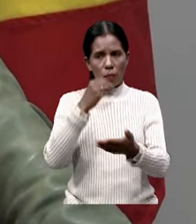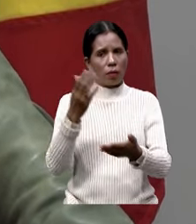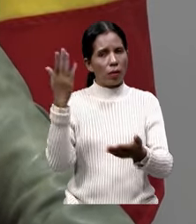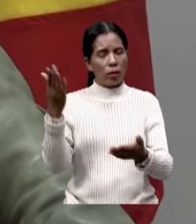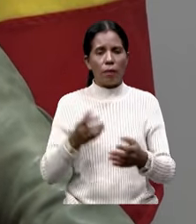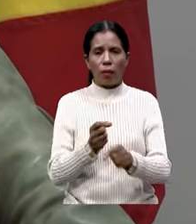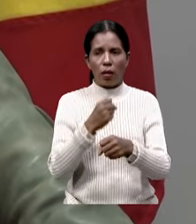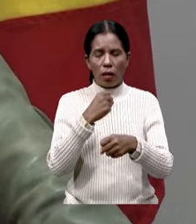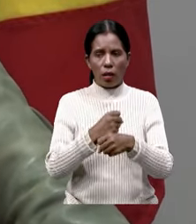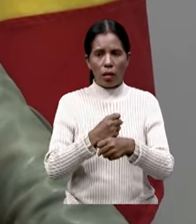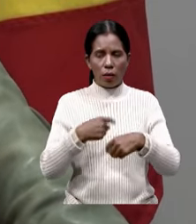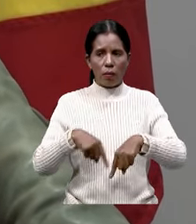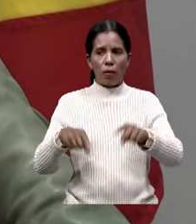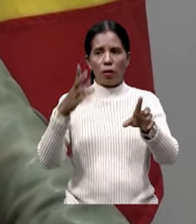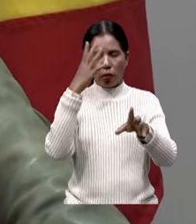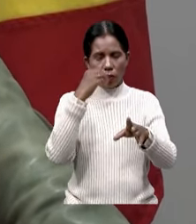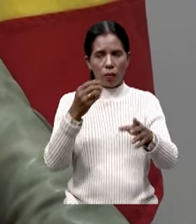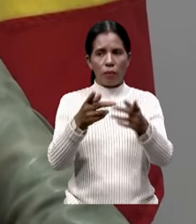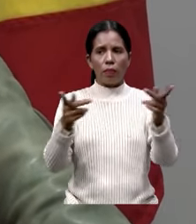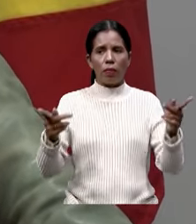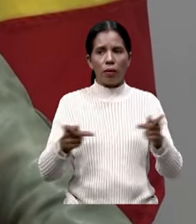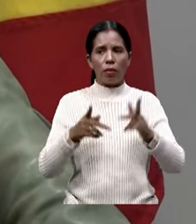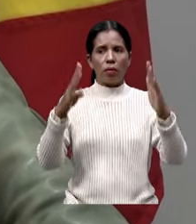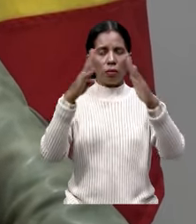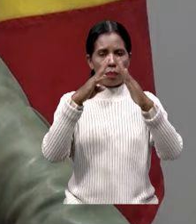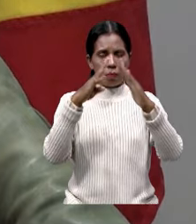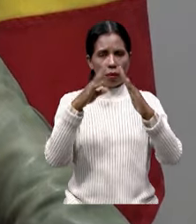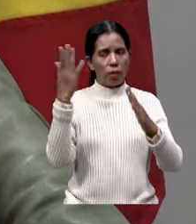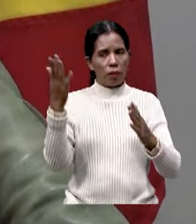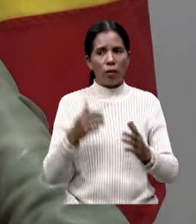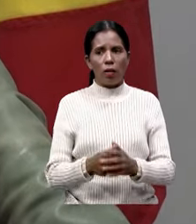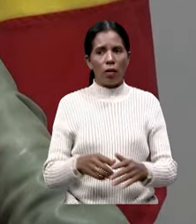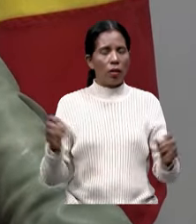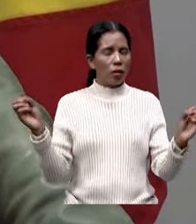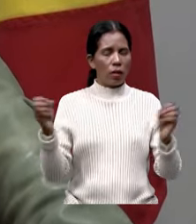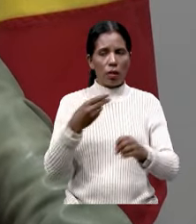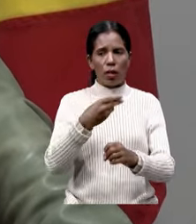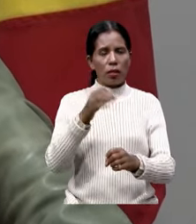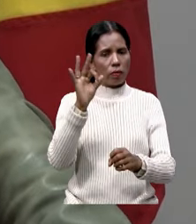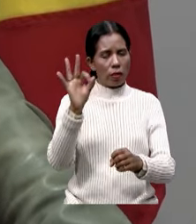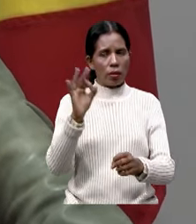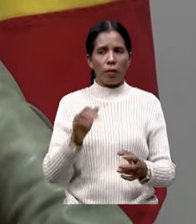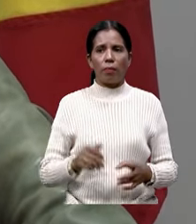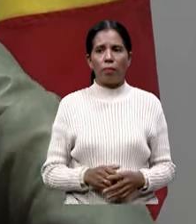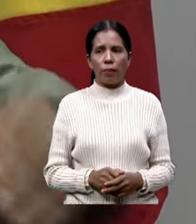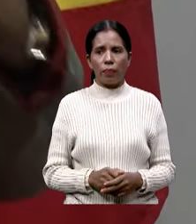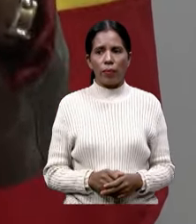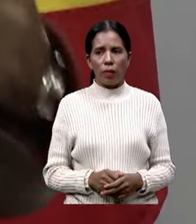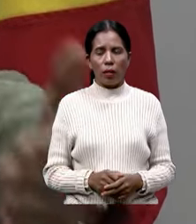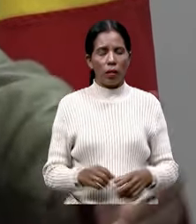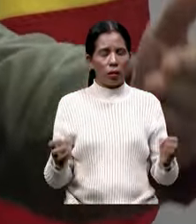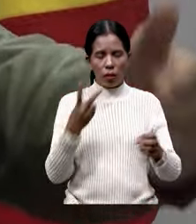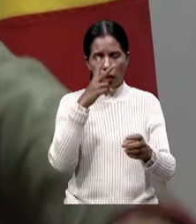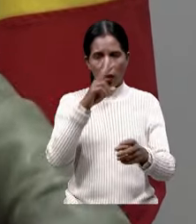tam, ba ina va, pues toba ta halo fate ne hanes uma tam vale. La hija casa el baño de los, la usa la